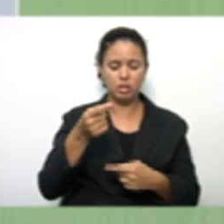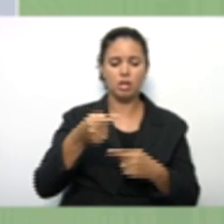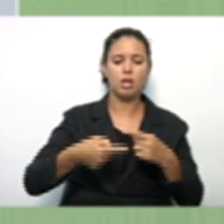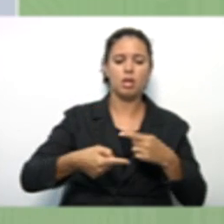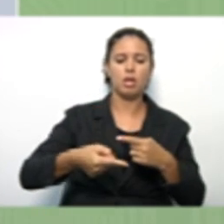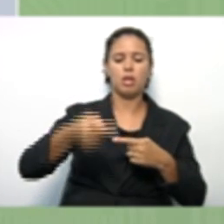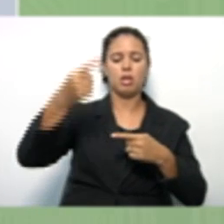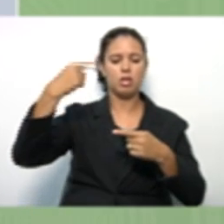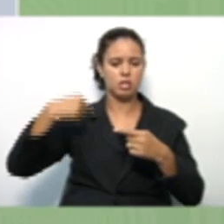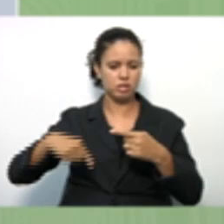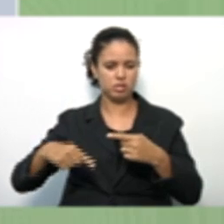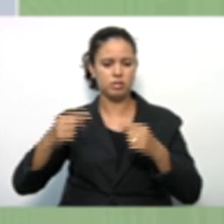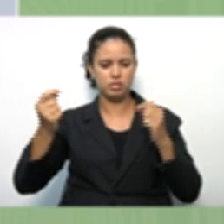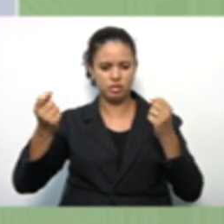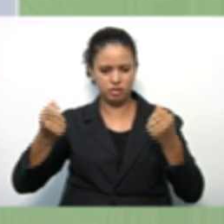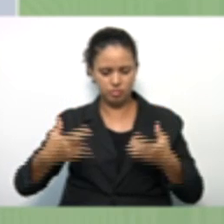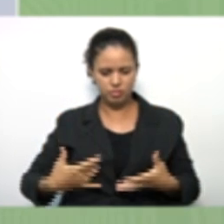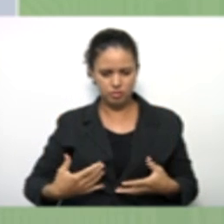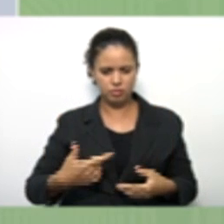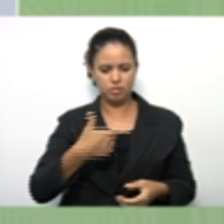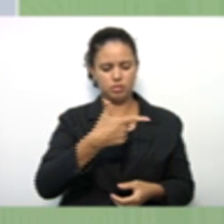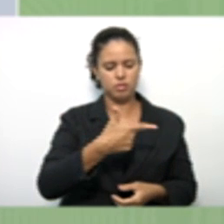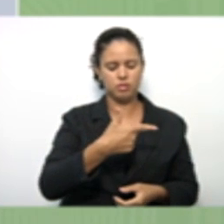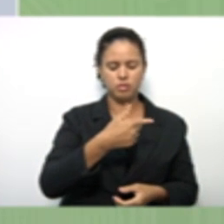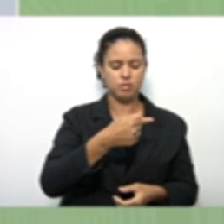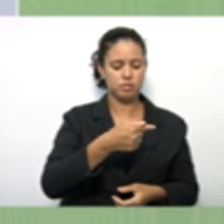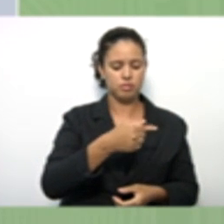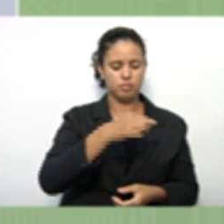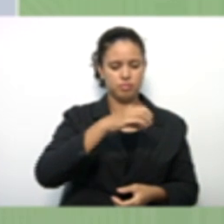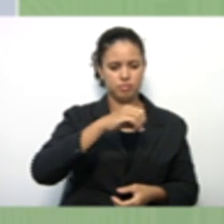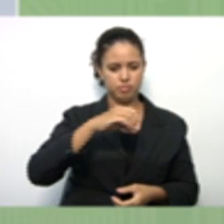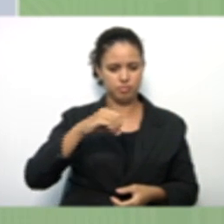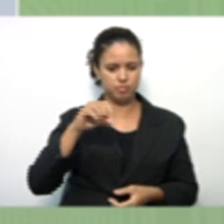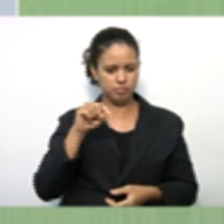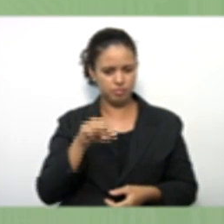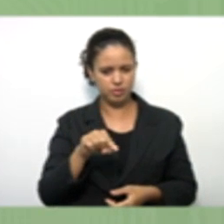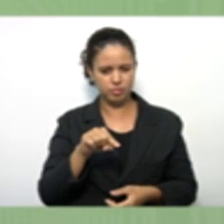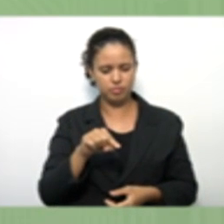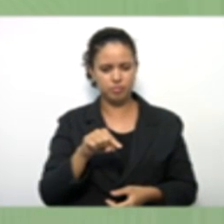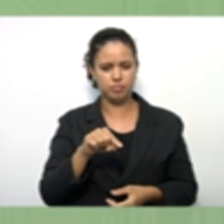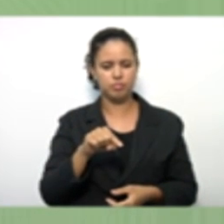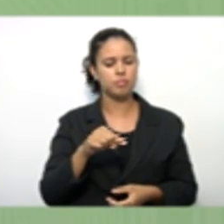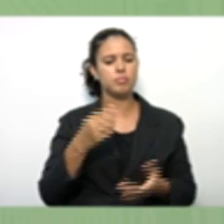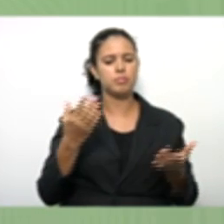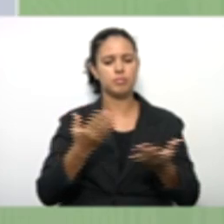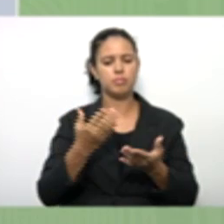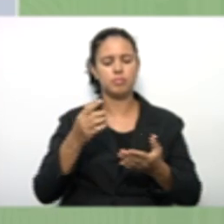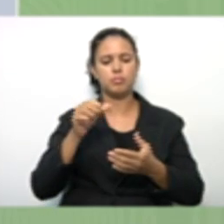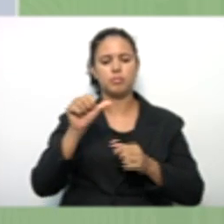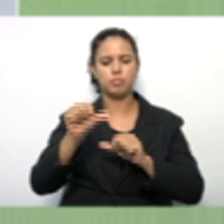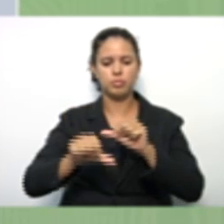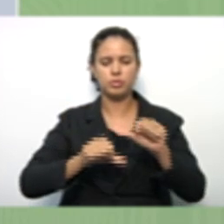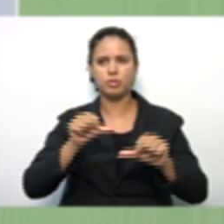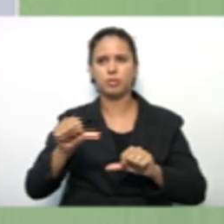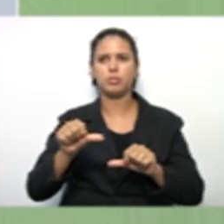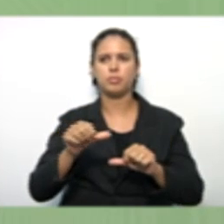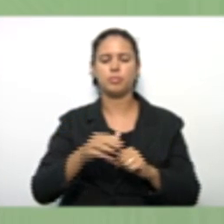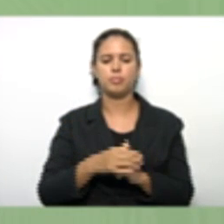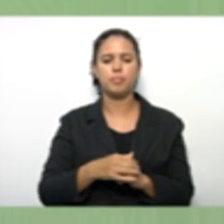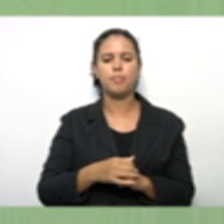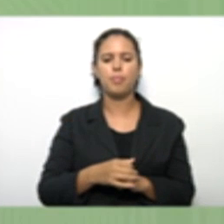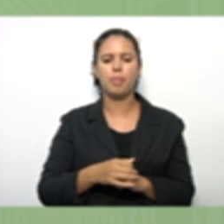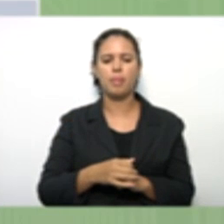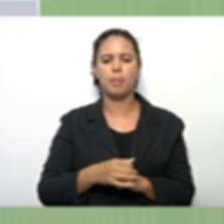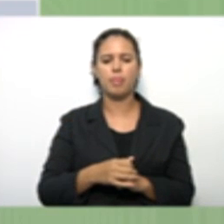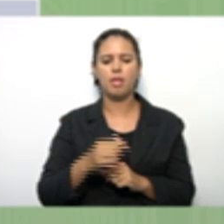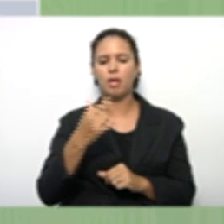nesse slide, após, ó lá, o equivalente caixa é 300 mil, veículo 200 mil, total do ativo 700. Isso. Na outra evolução,